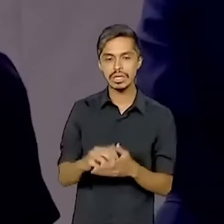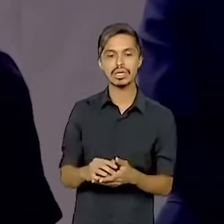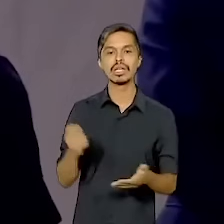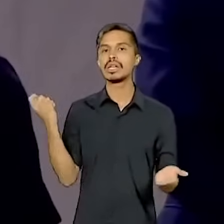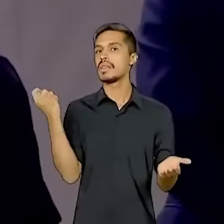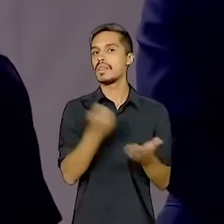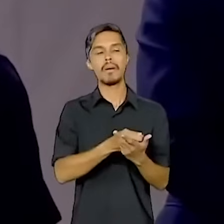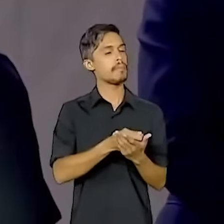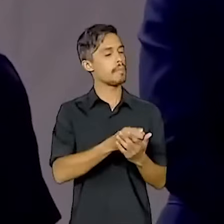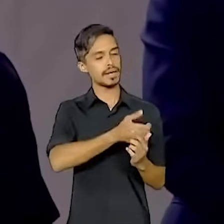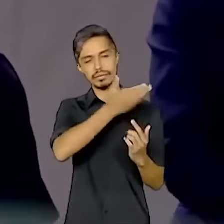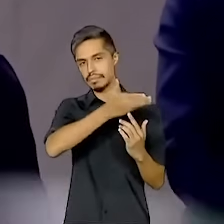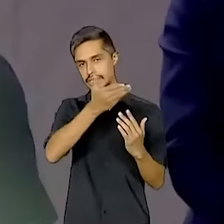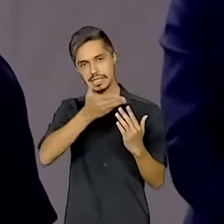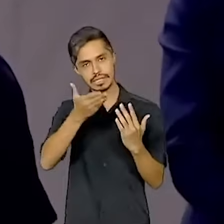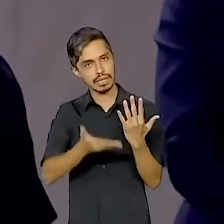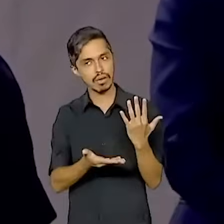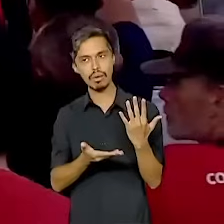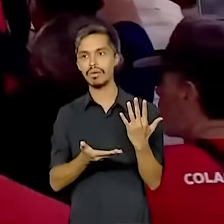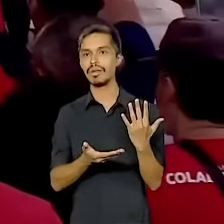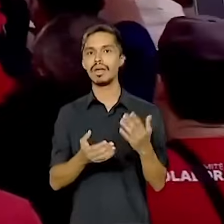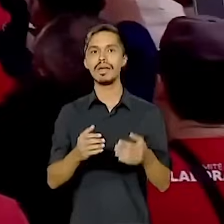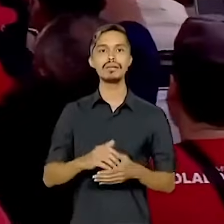pagar a prestação.